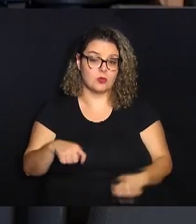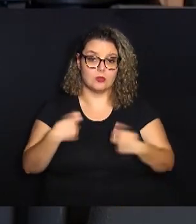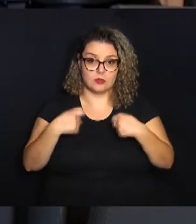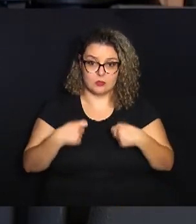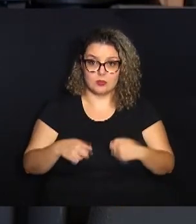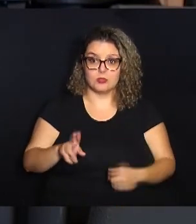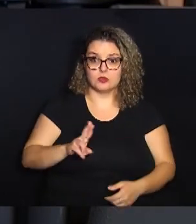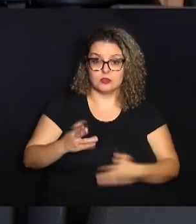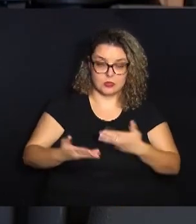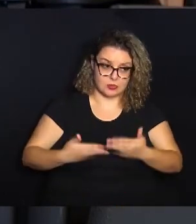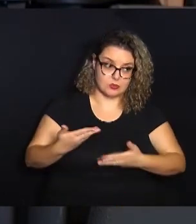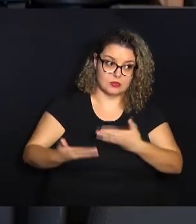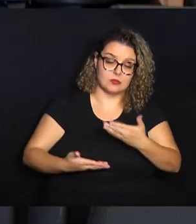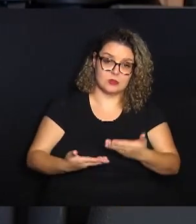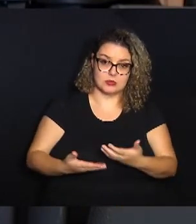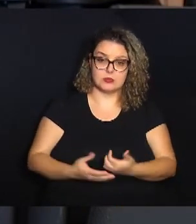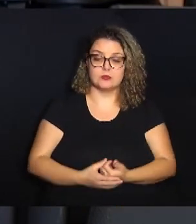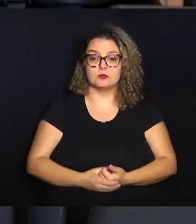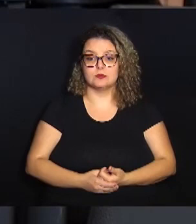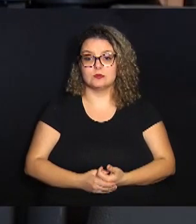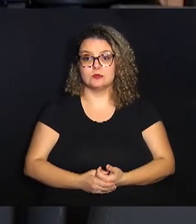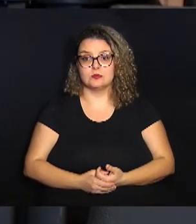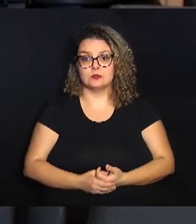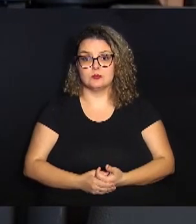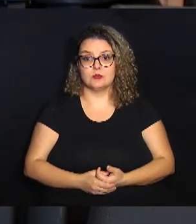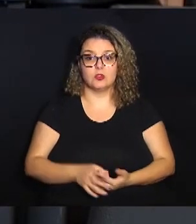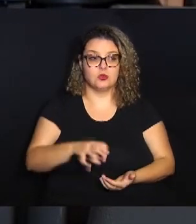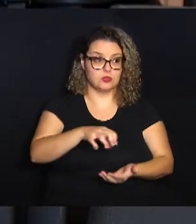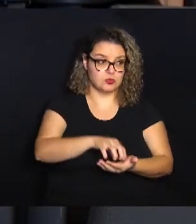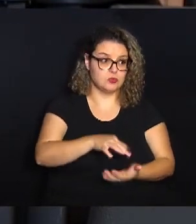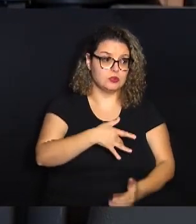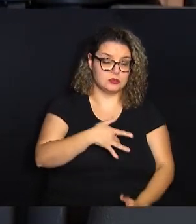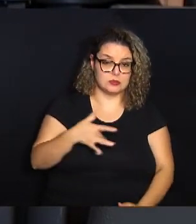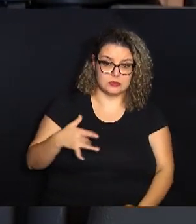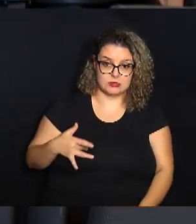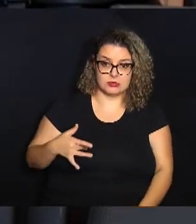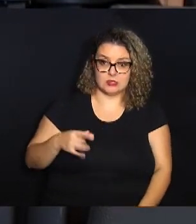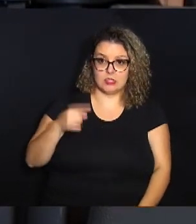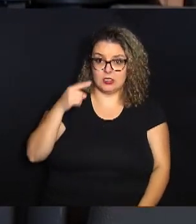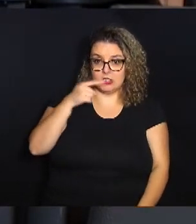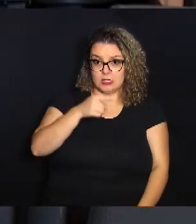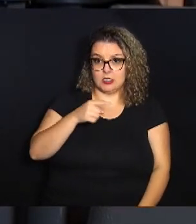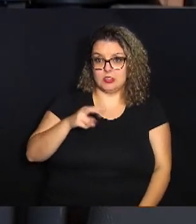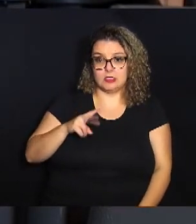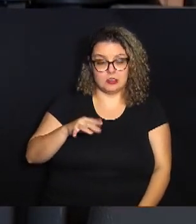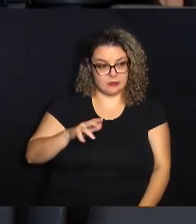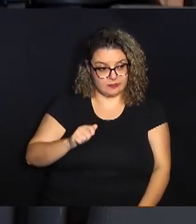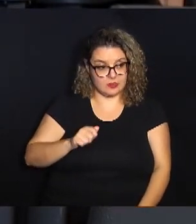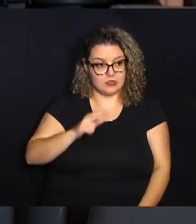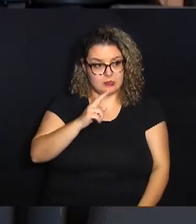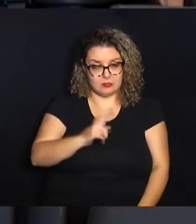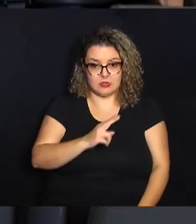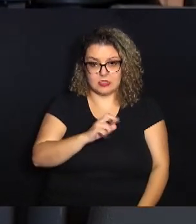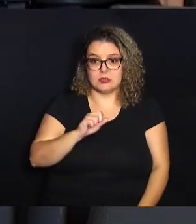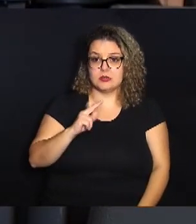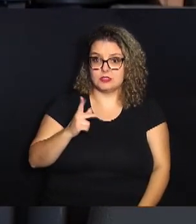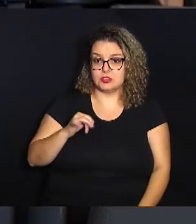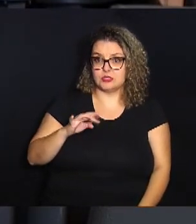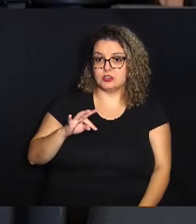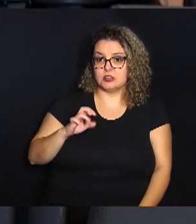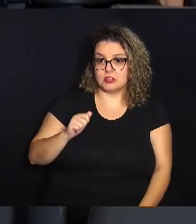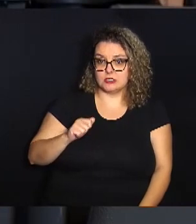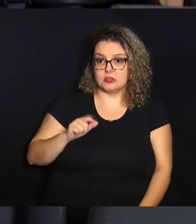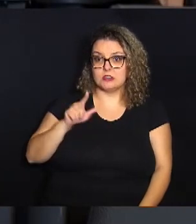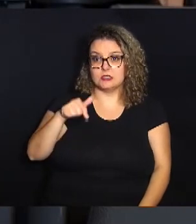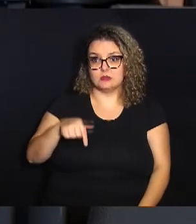usar o serviço do centro de saúde lá na Vila Padre Anchieta e depois